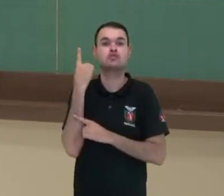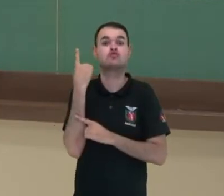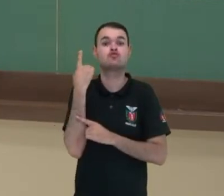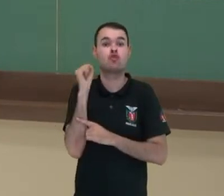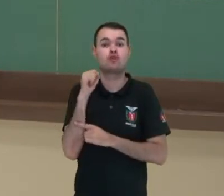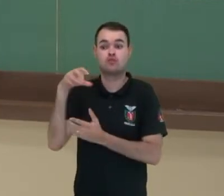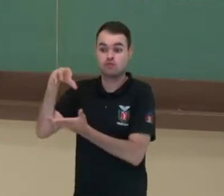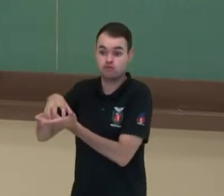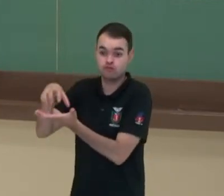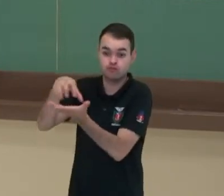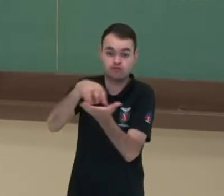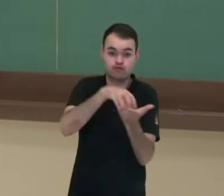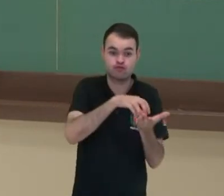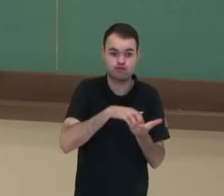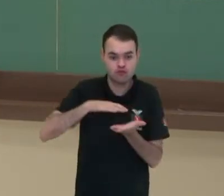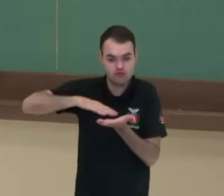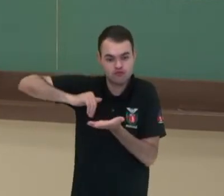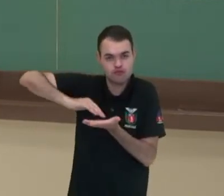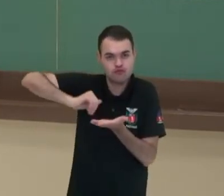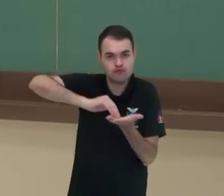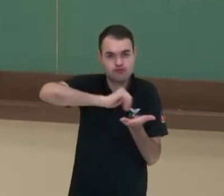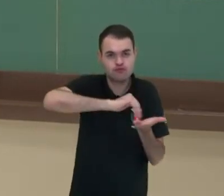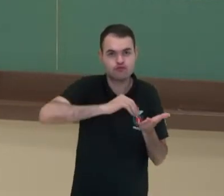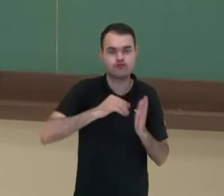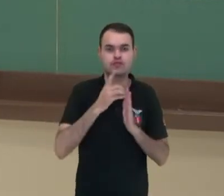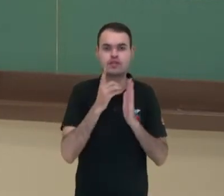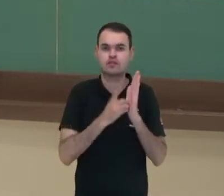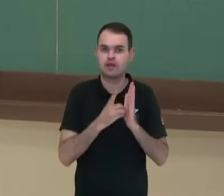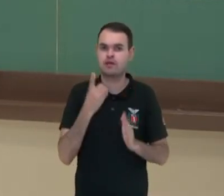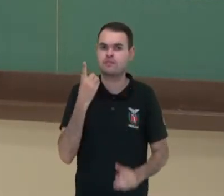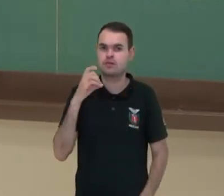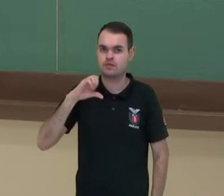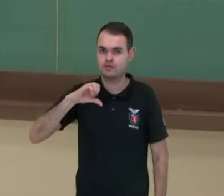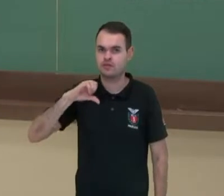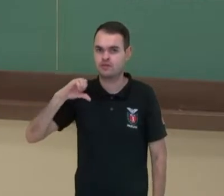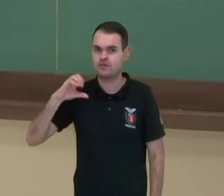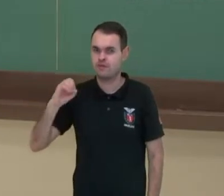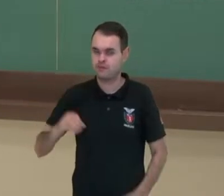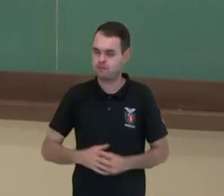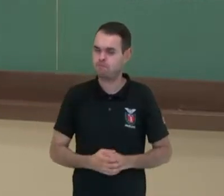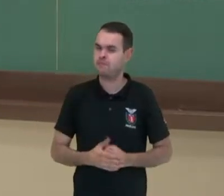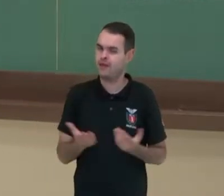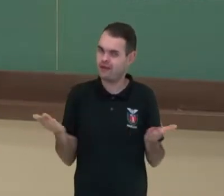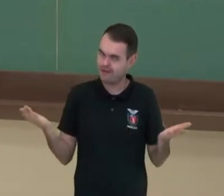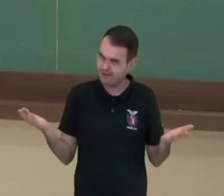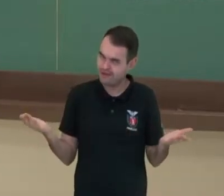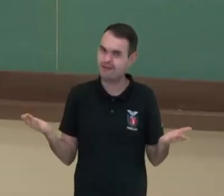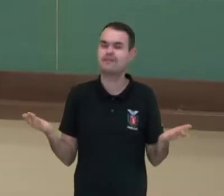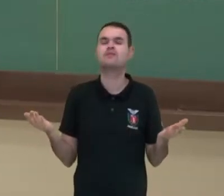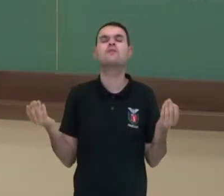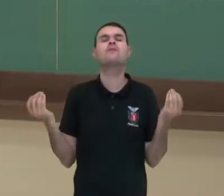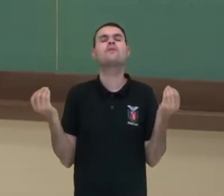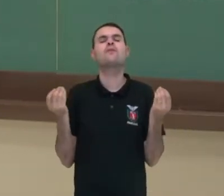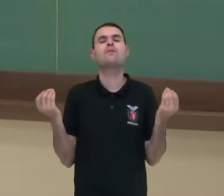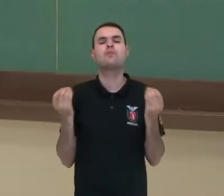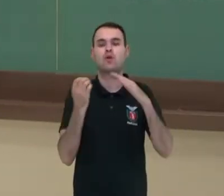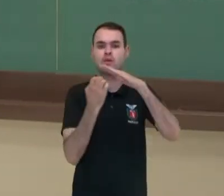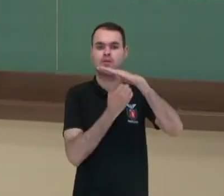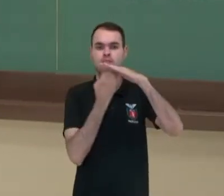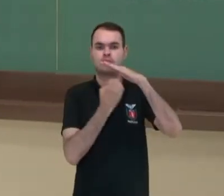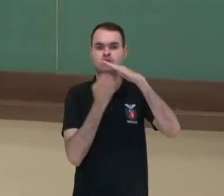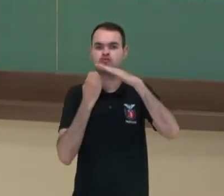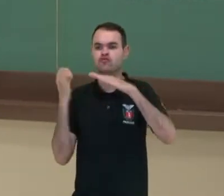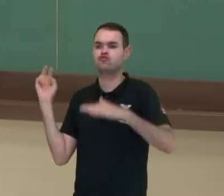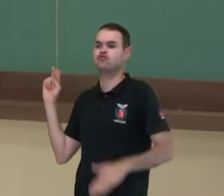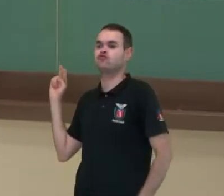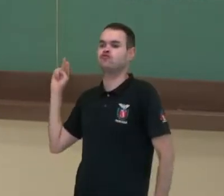sítios arqueológicos na década de 90. Meus amigos, e como que essas empresas, quando